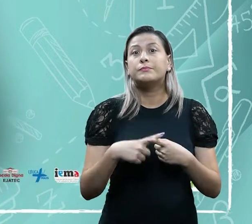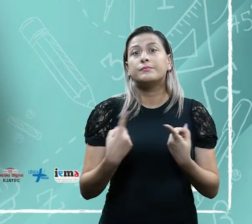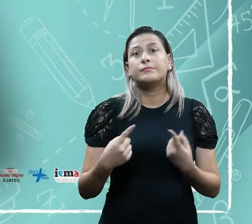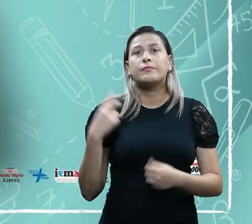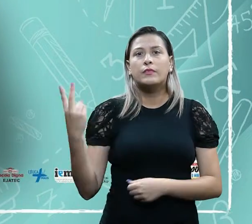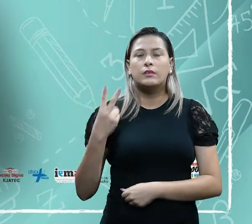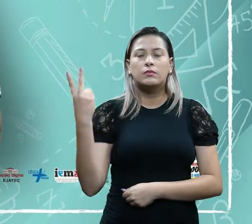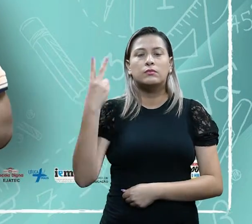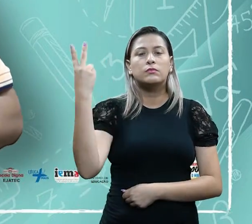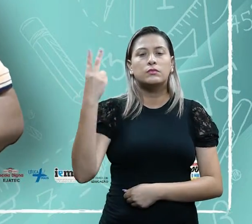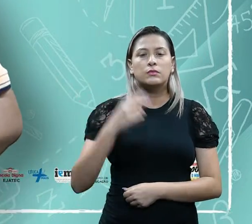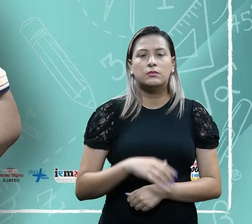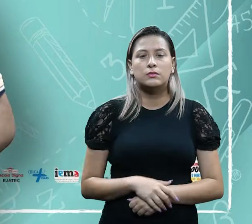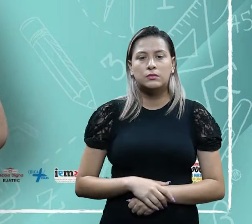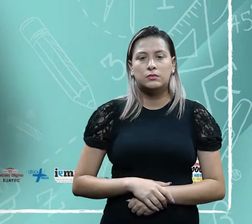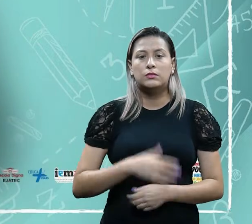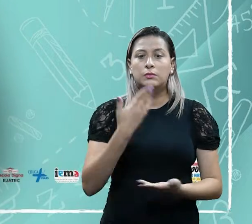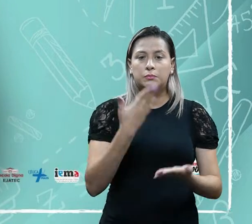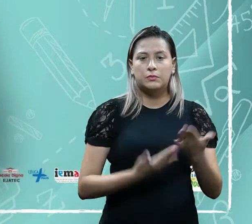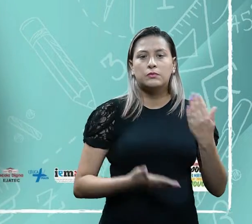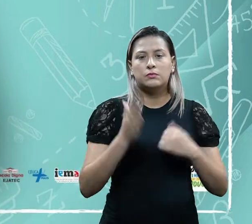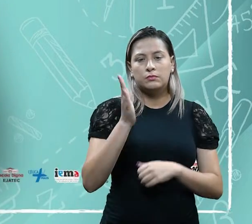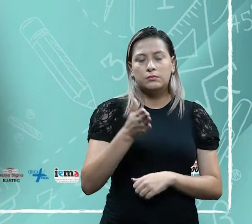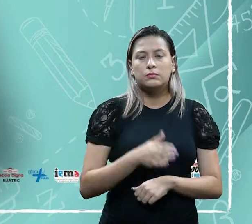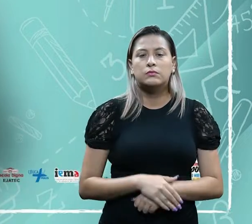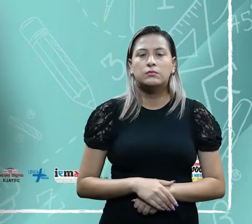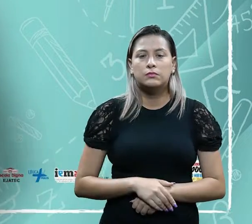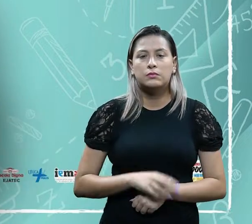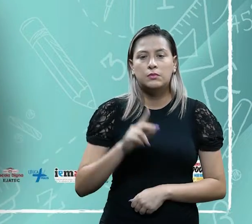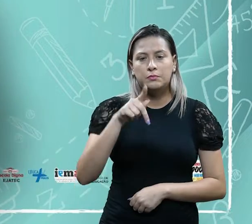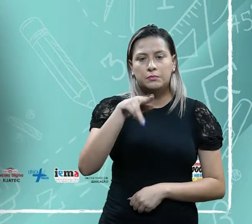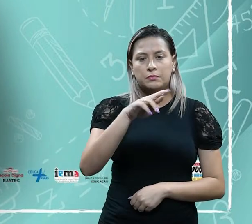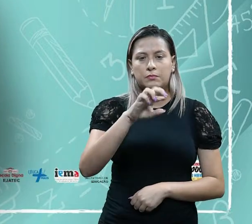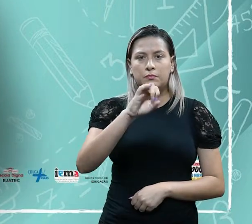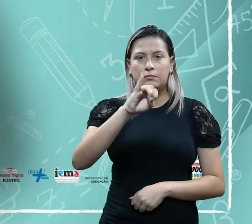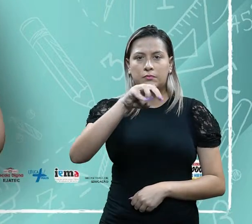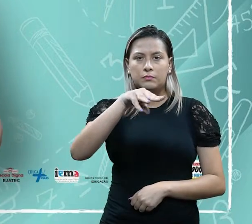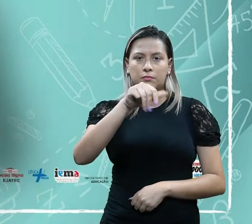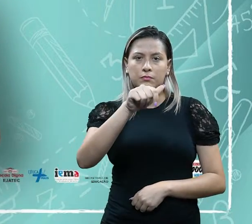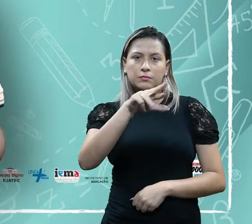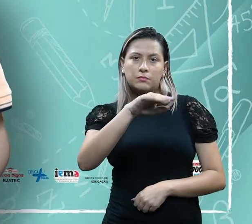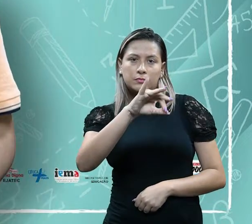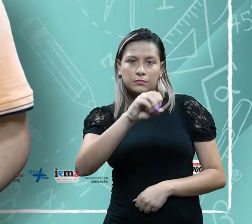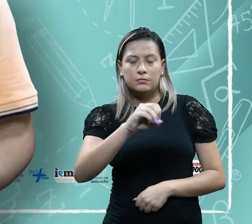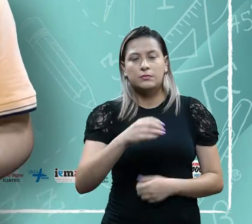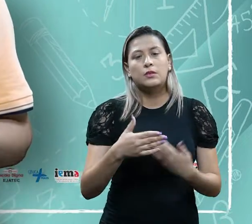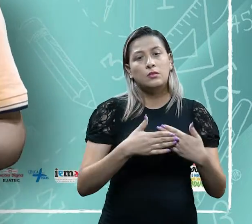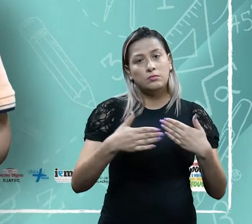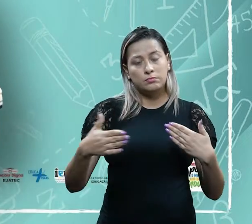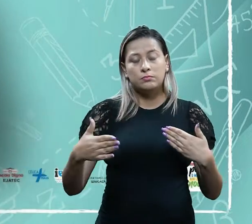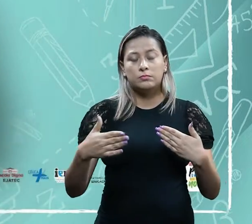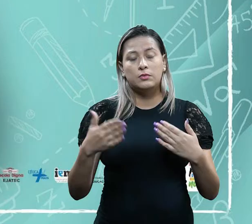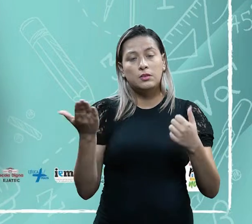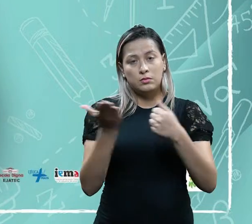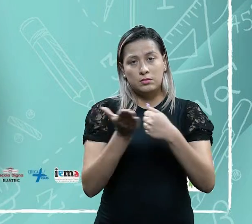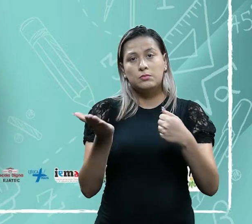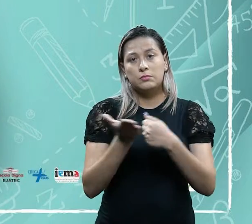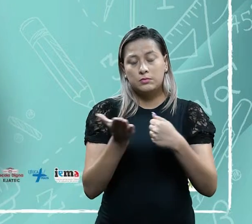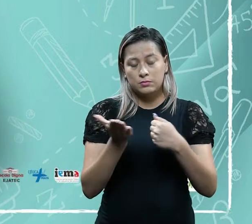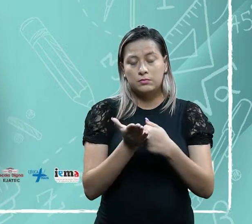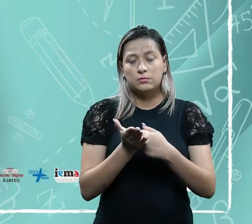possui valor primário, ele já possuía de fato um valor primário, né, nas fases corrente e